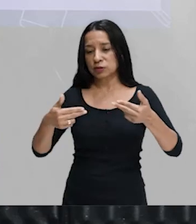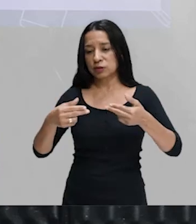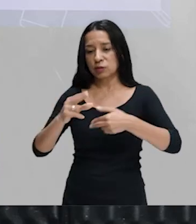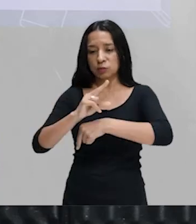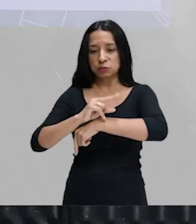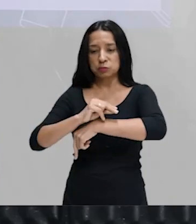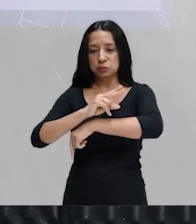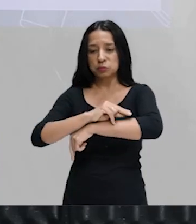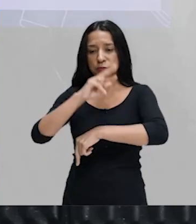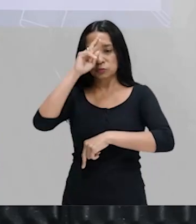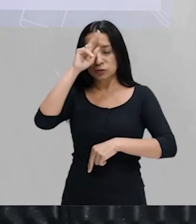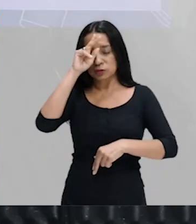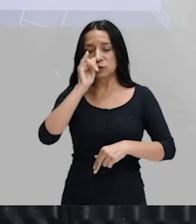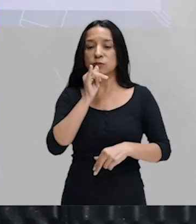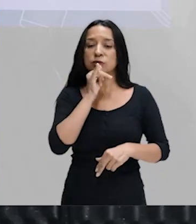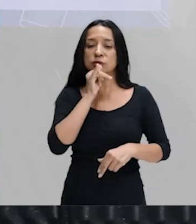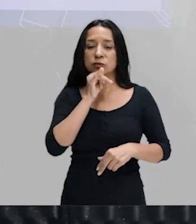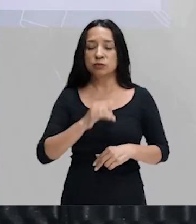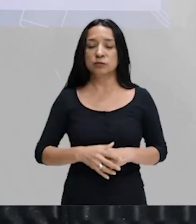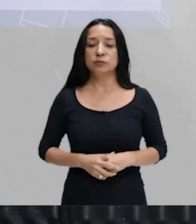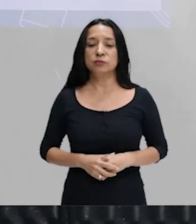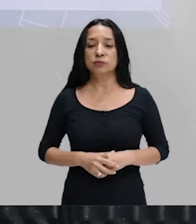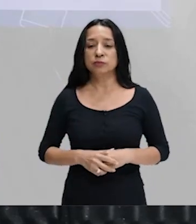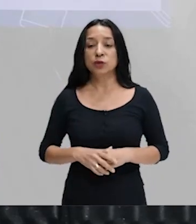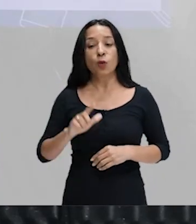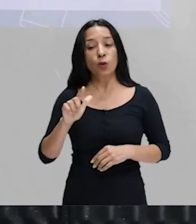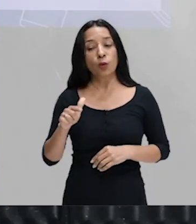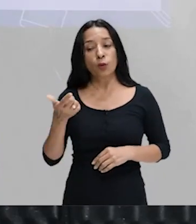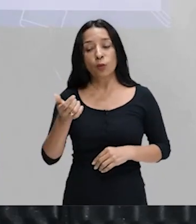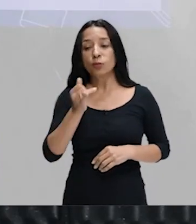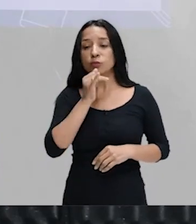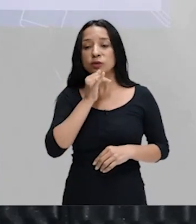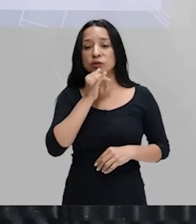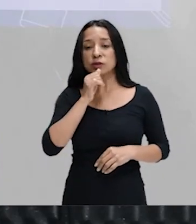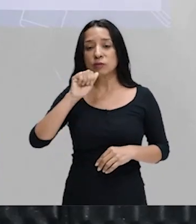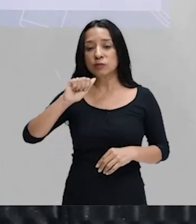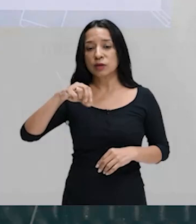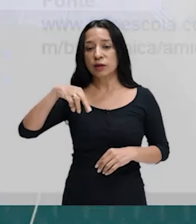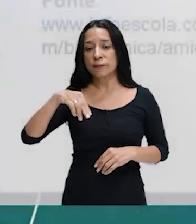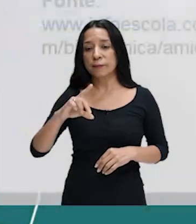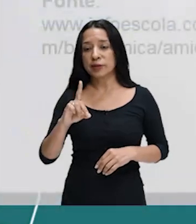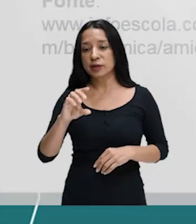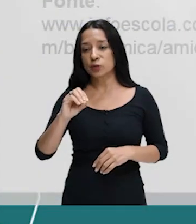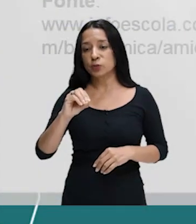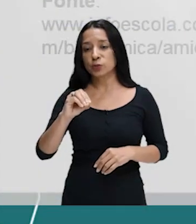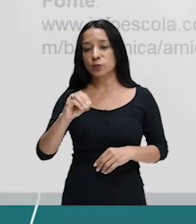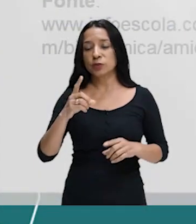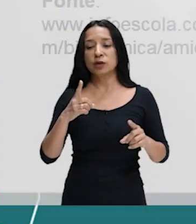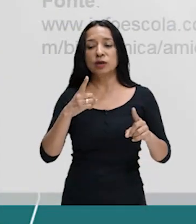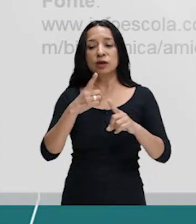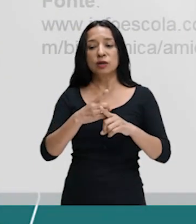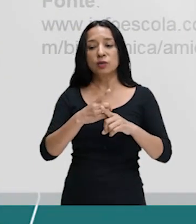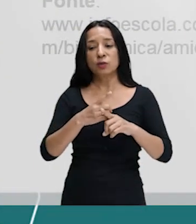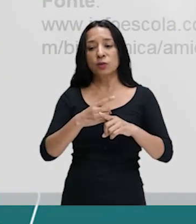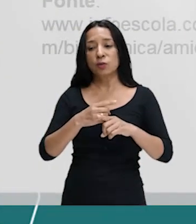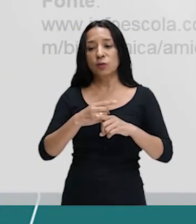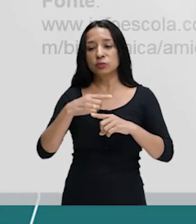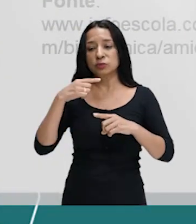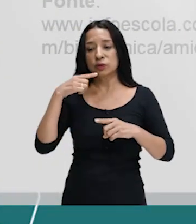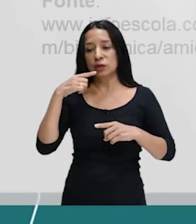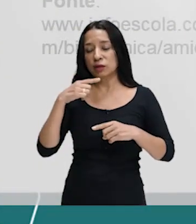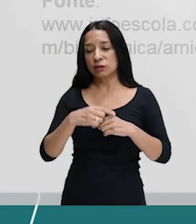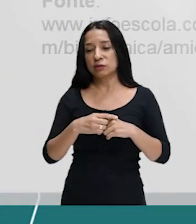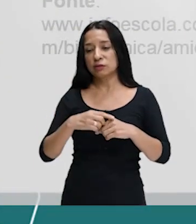exemplo. Aqui é outro exemplo de polissacarídeo, o amido. O amido que a gente encontra no milho, o amido que a